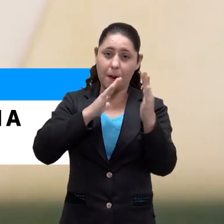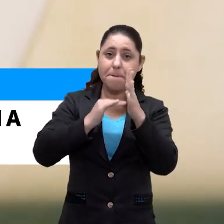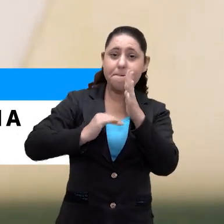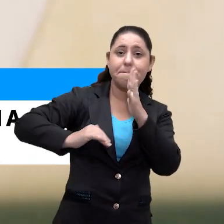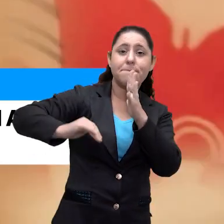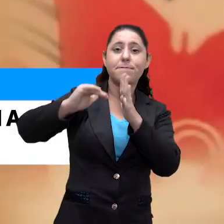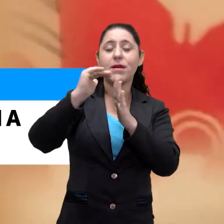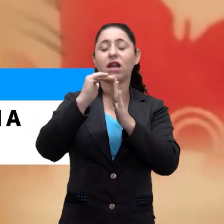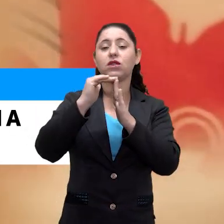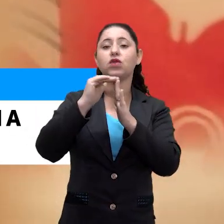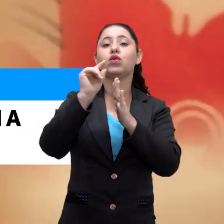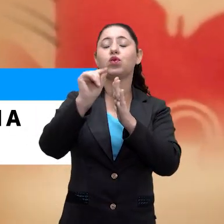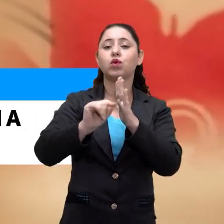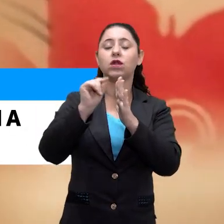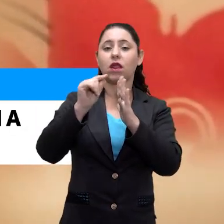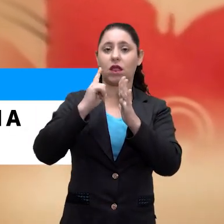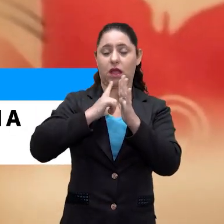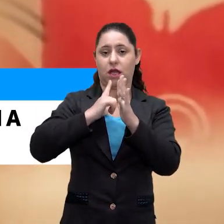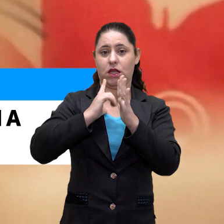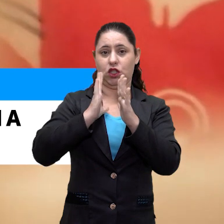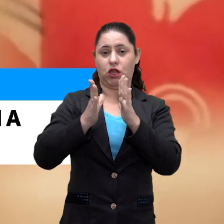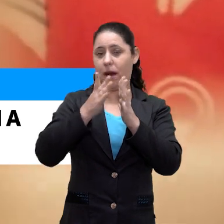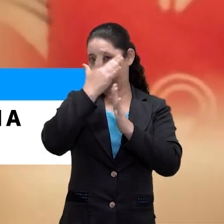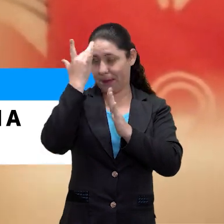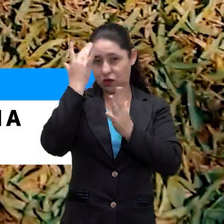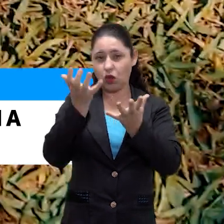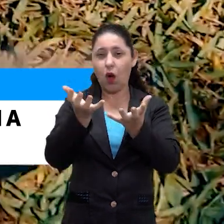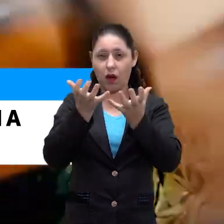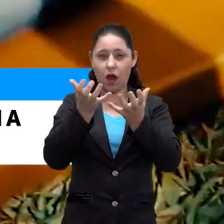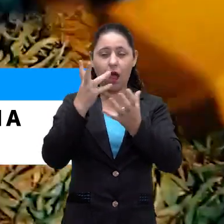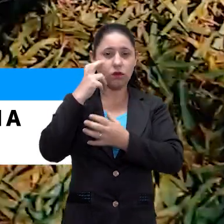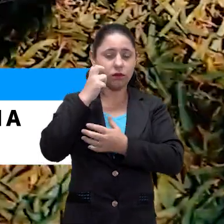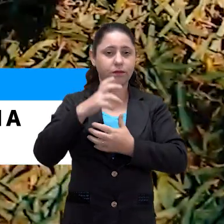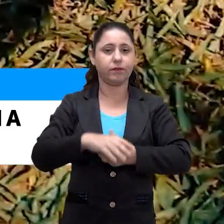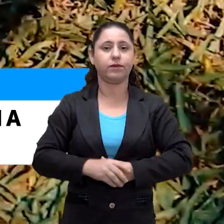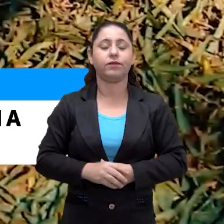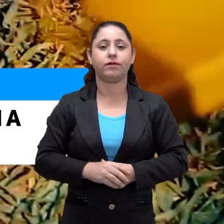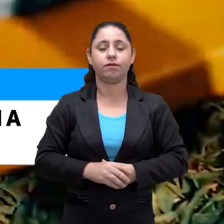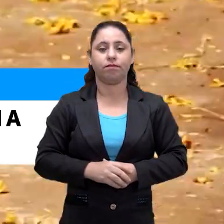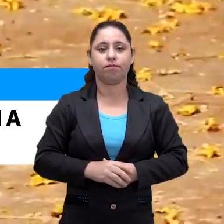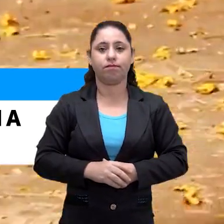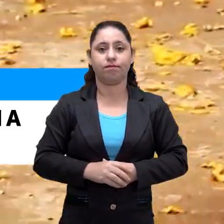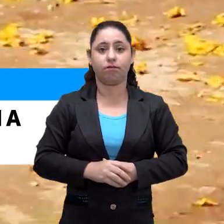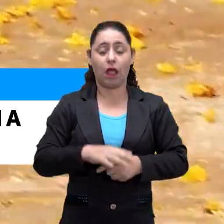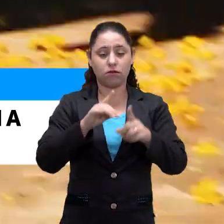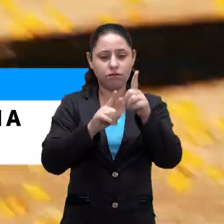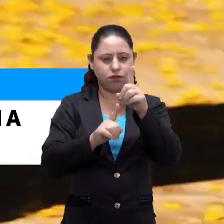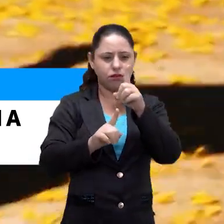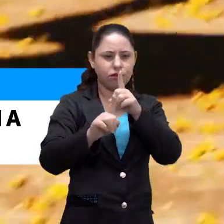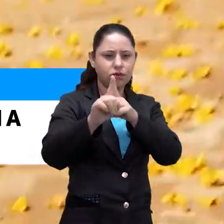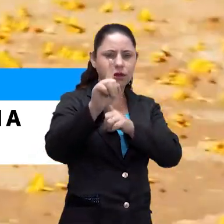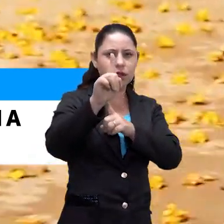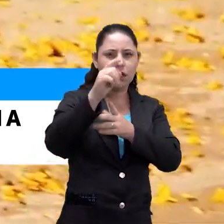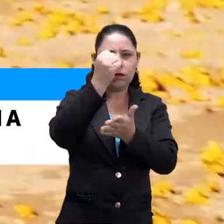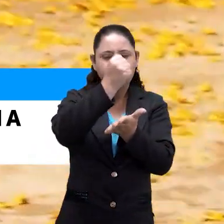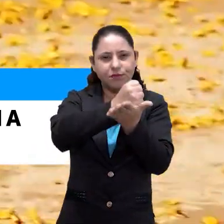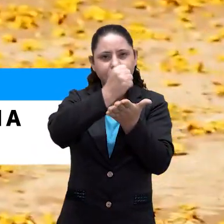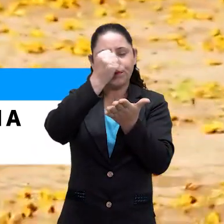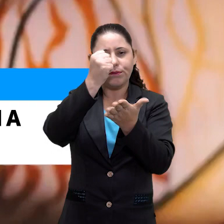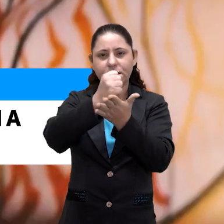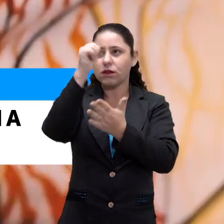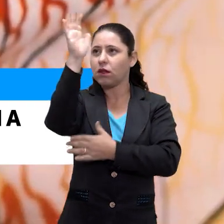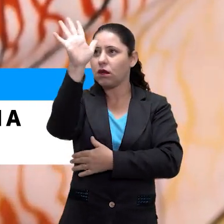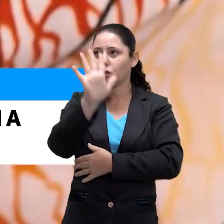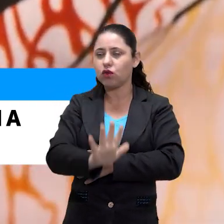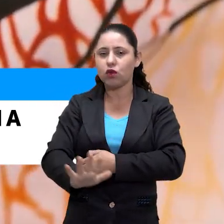adolescentes que estão acima da faixa etária considerada pelos candidatos à adoção. Segundo os dados do